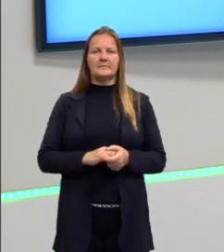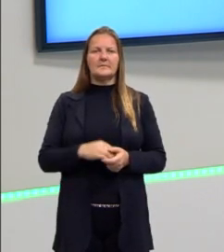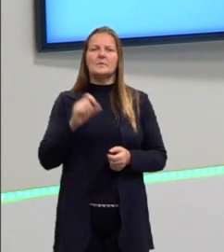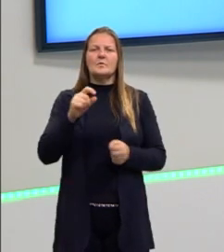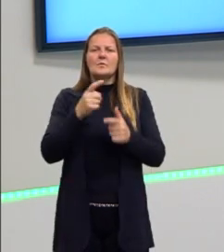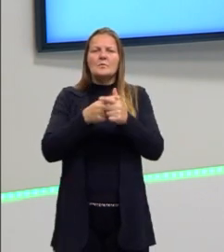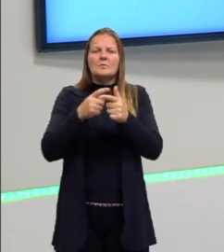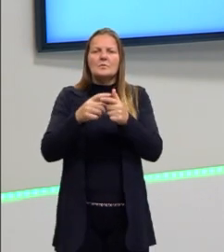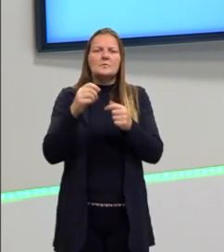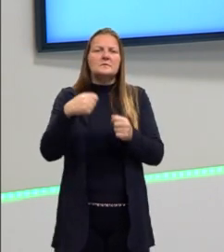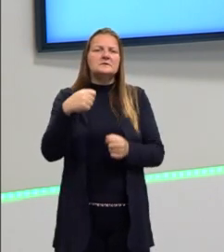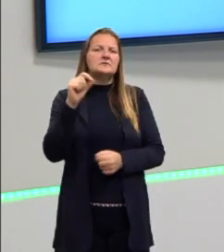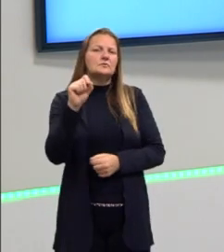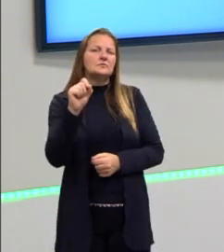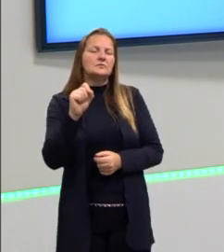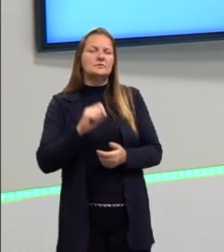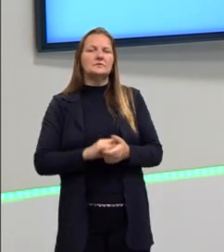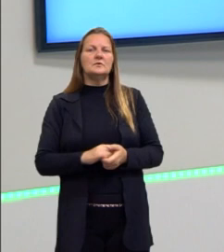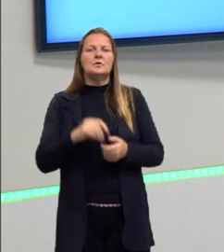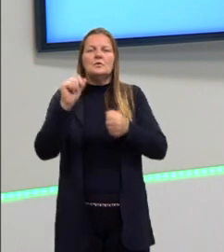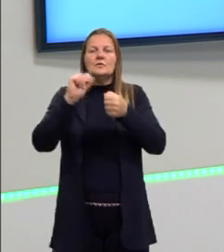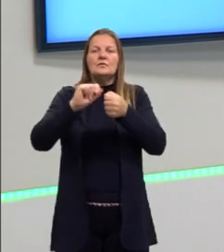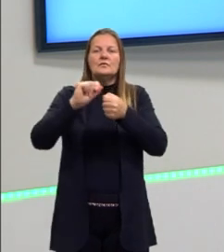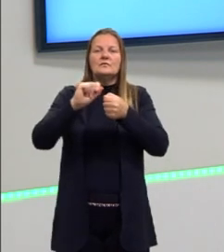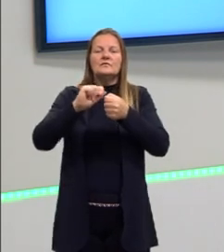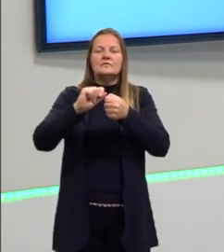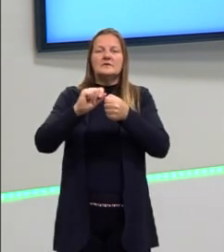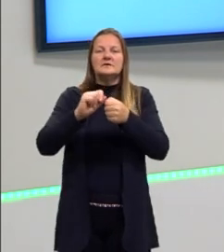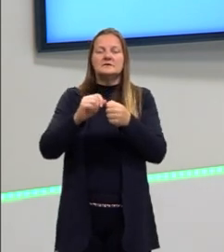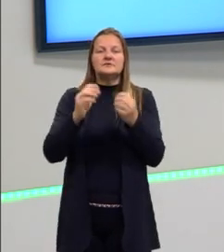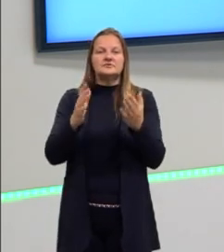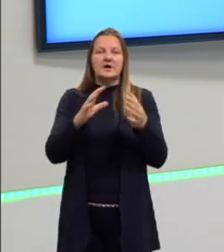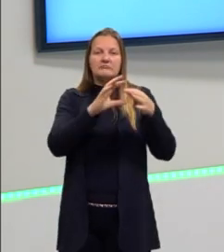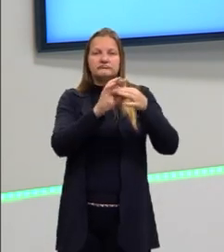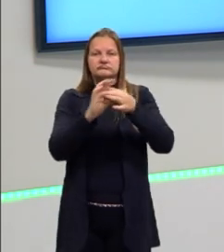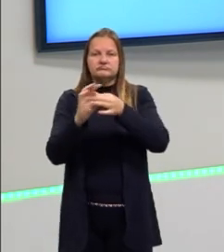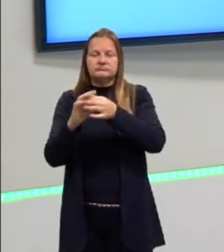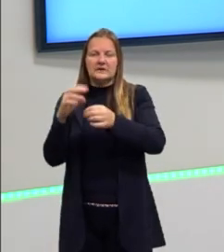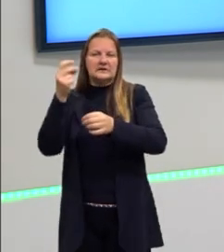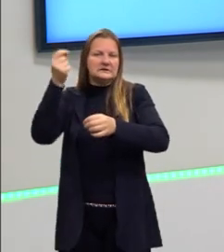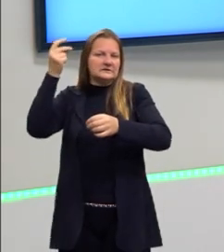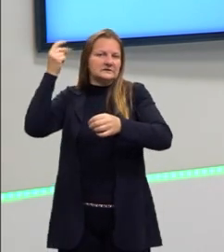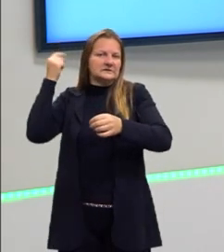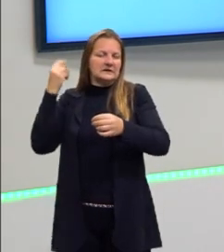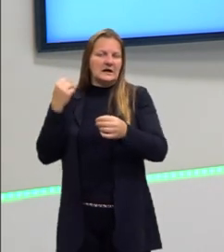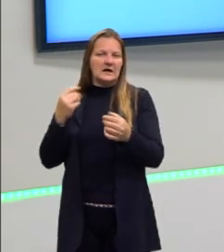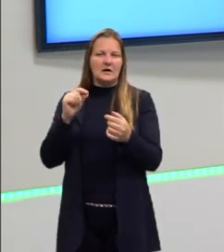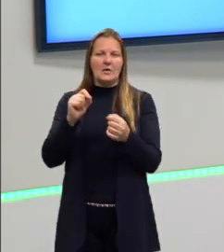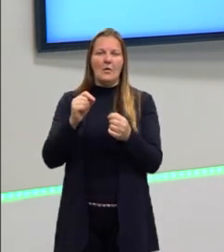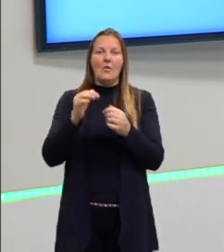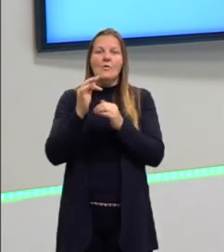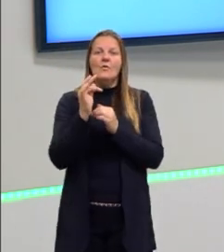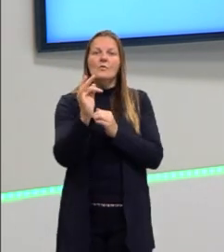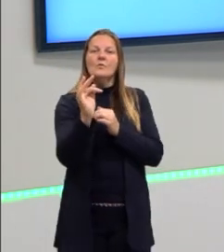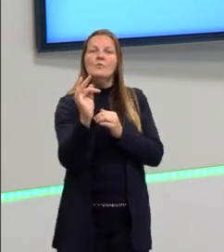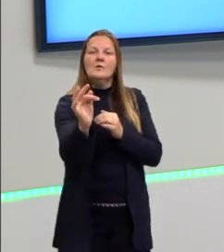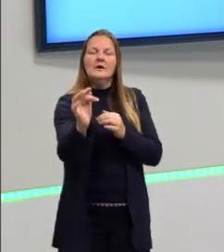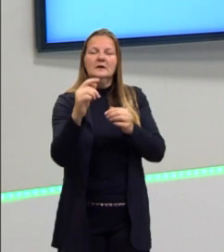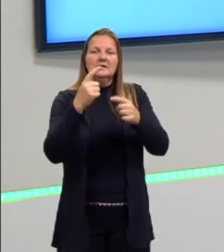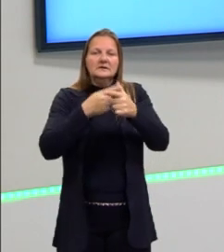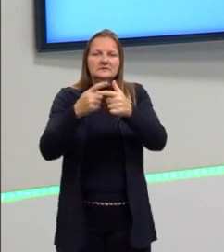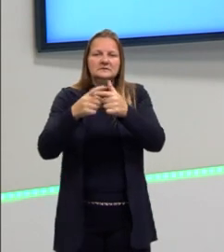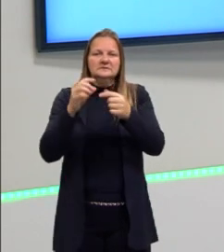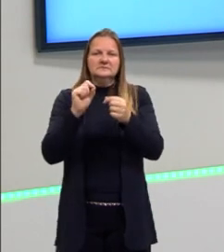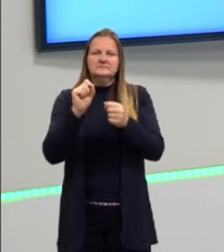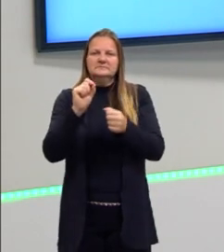o que que eu preciso o que já foi feito e o que ainda pode ser feito sobre o problema identifiquei Qual é a